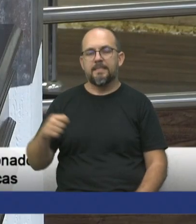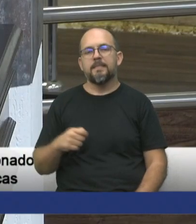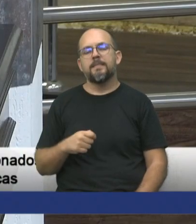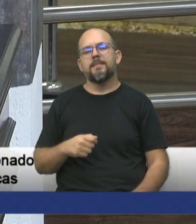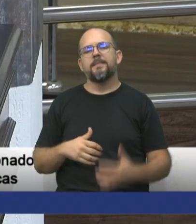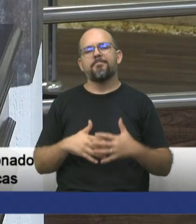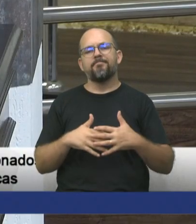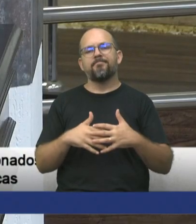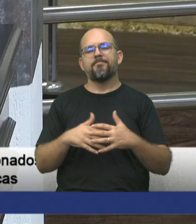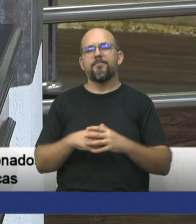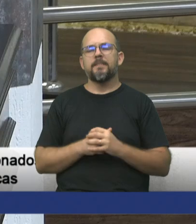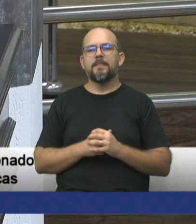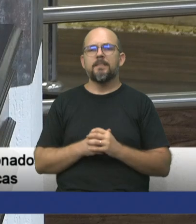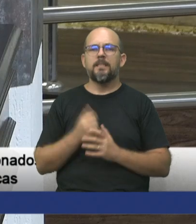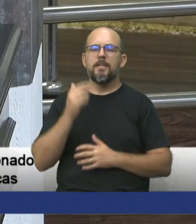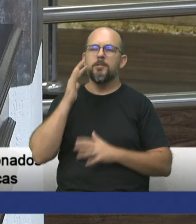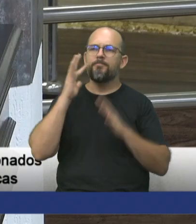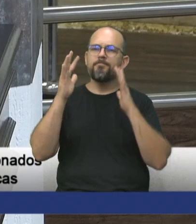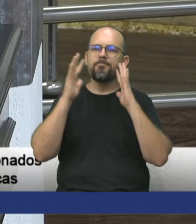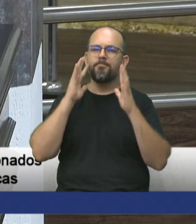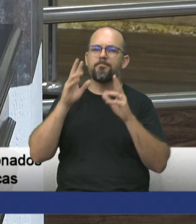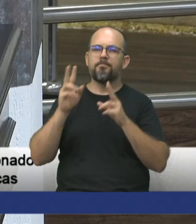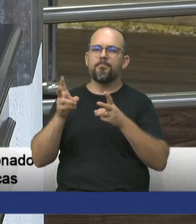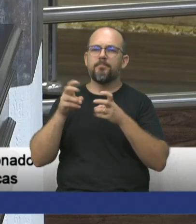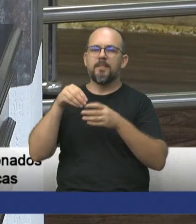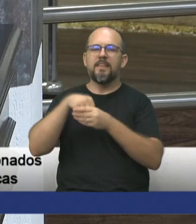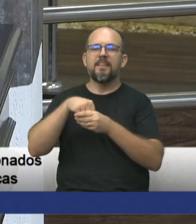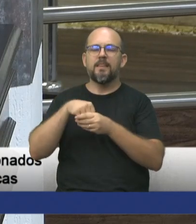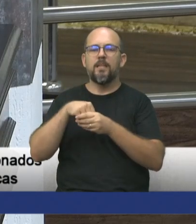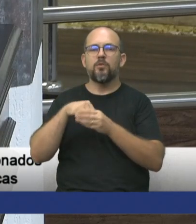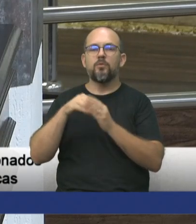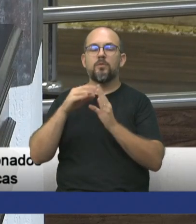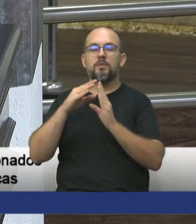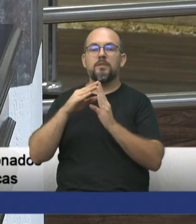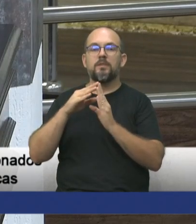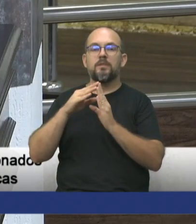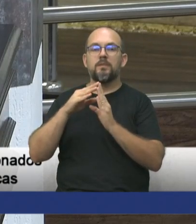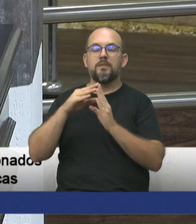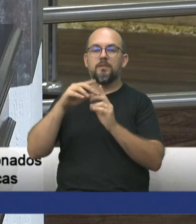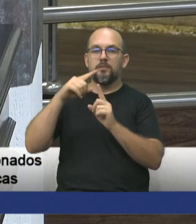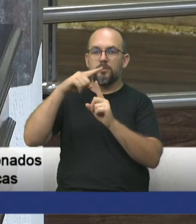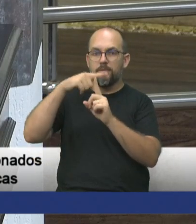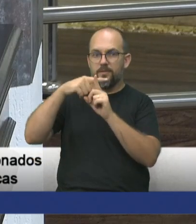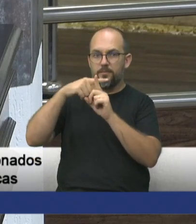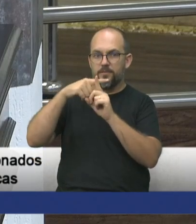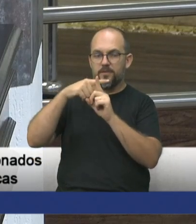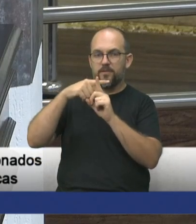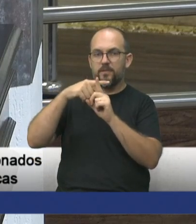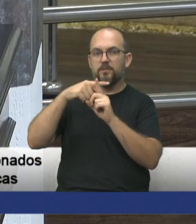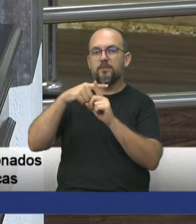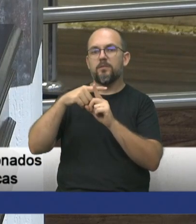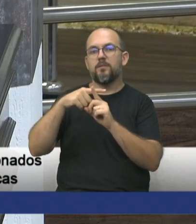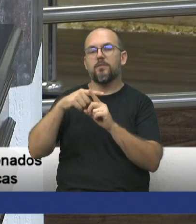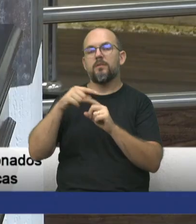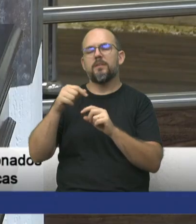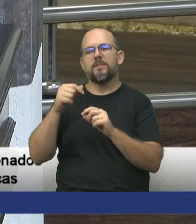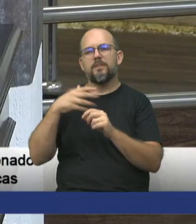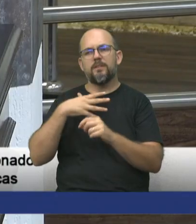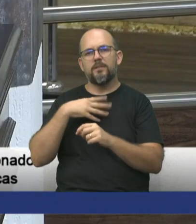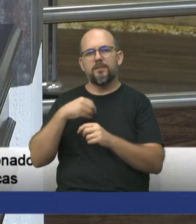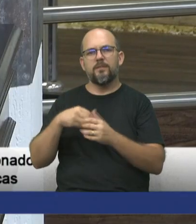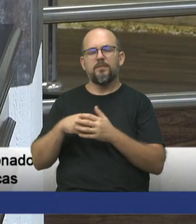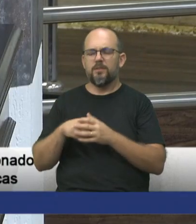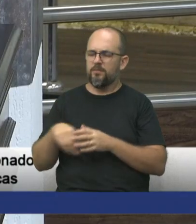perceber dentro da igreja que o meu filho não ficava quieto igual as outras crianças. E eu fui procurar o que meu filho